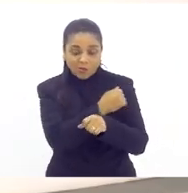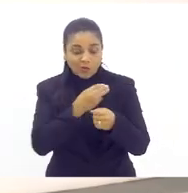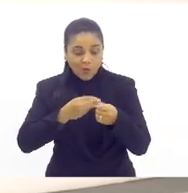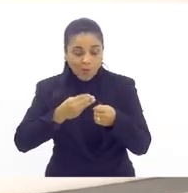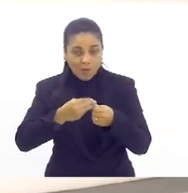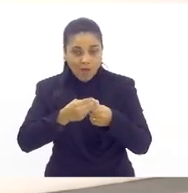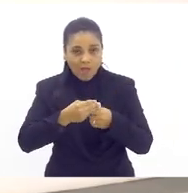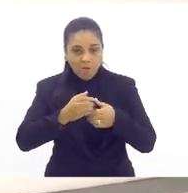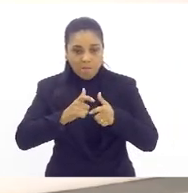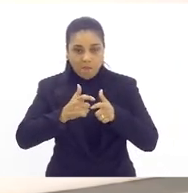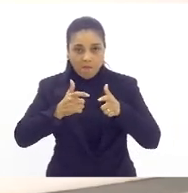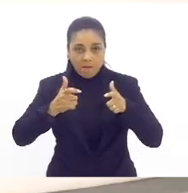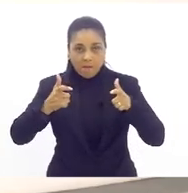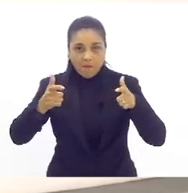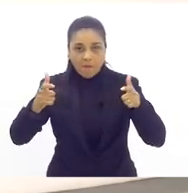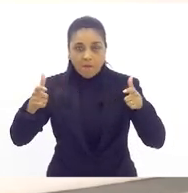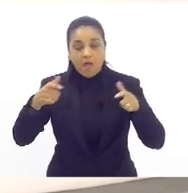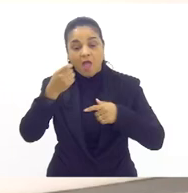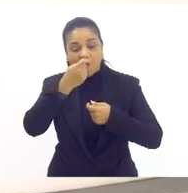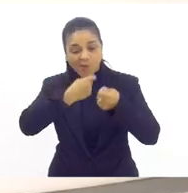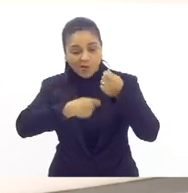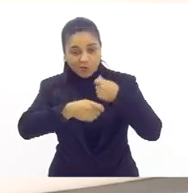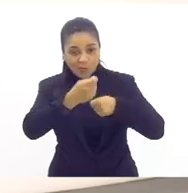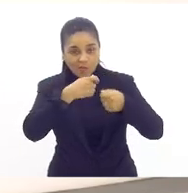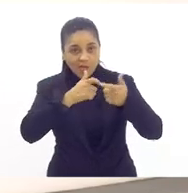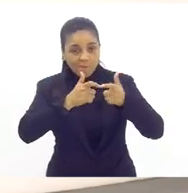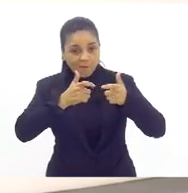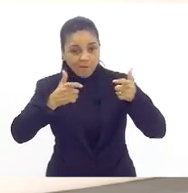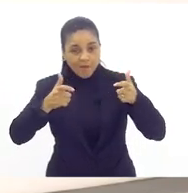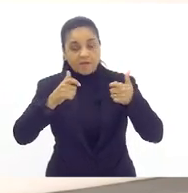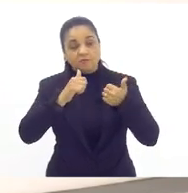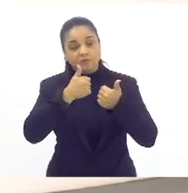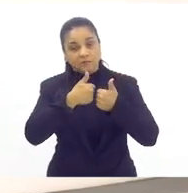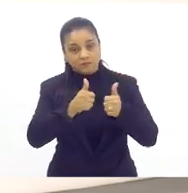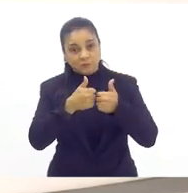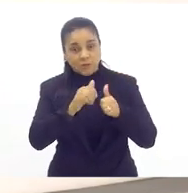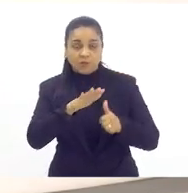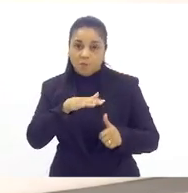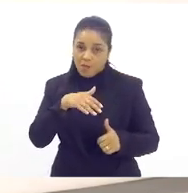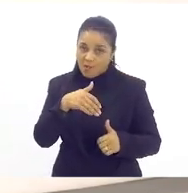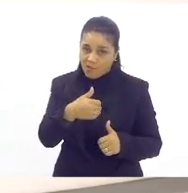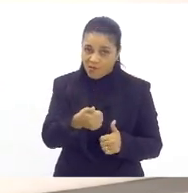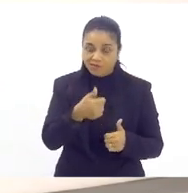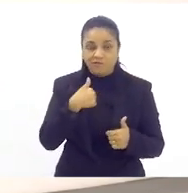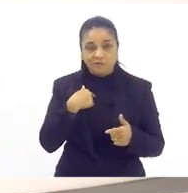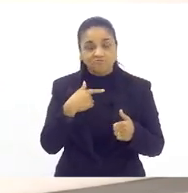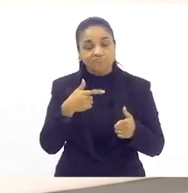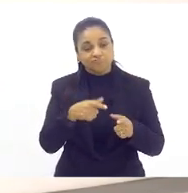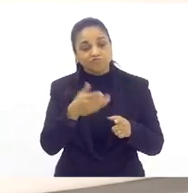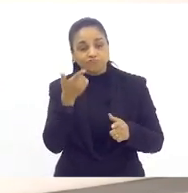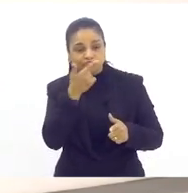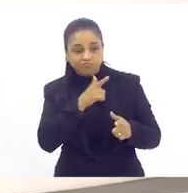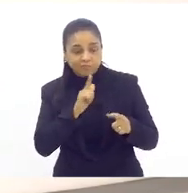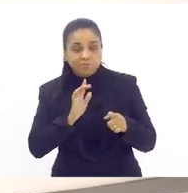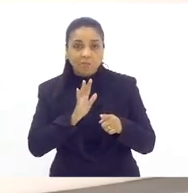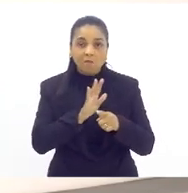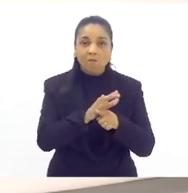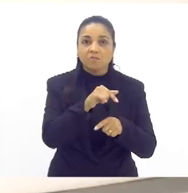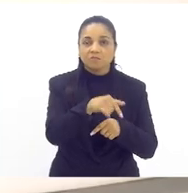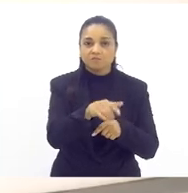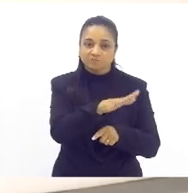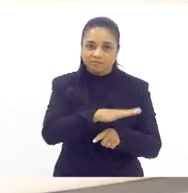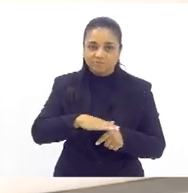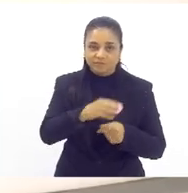a economia local cresce o transporte melhora então assim a gente consegue ver um benefício se a gente conseguir trair